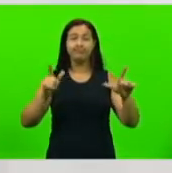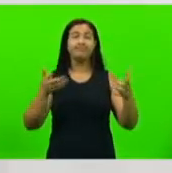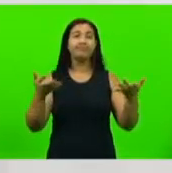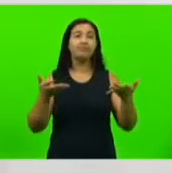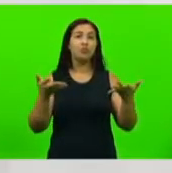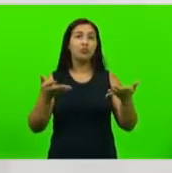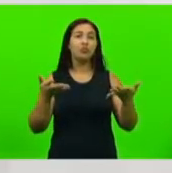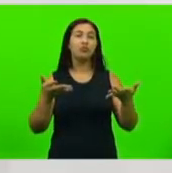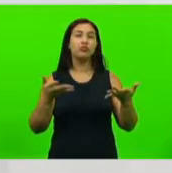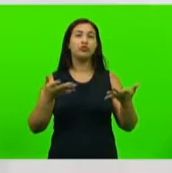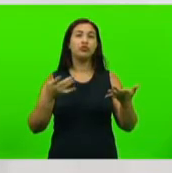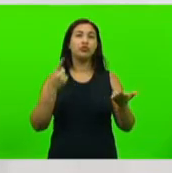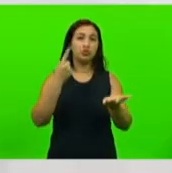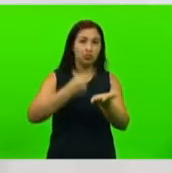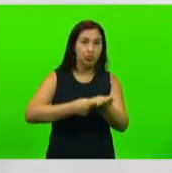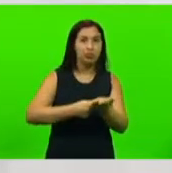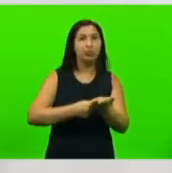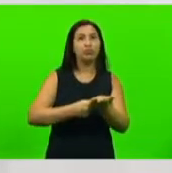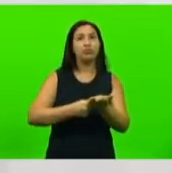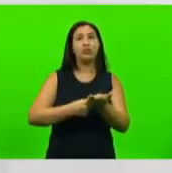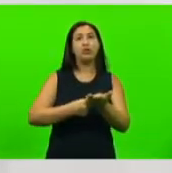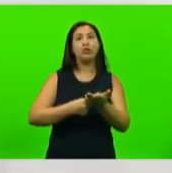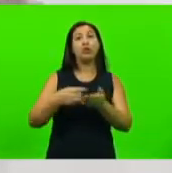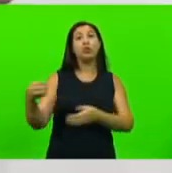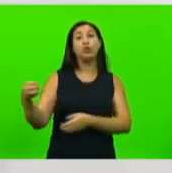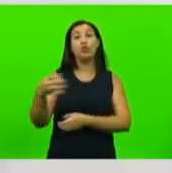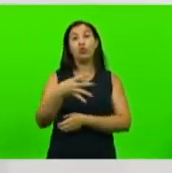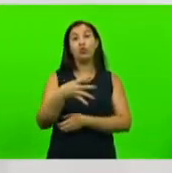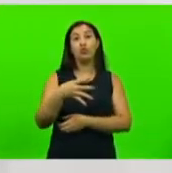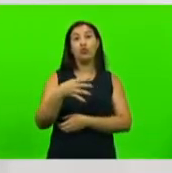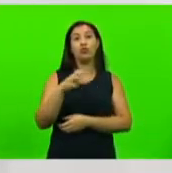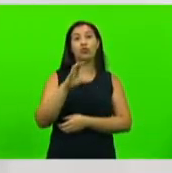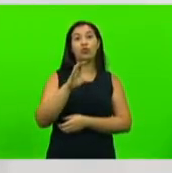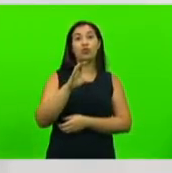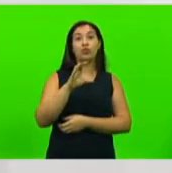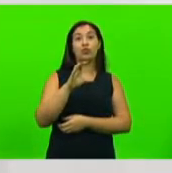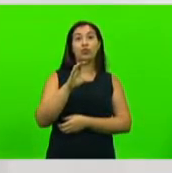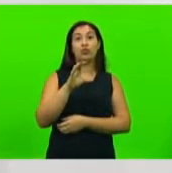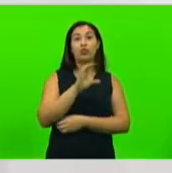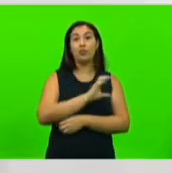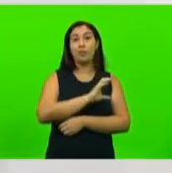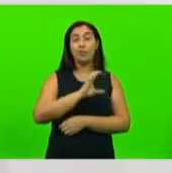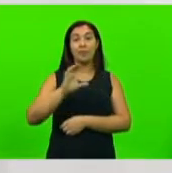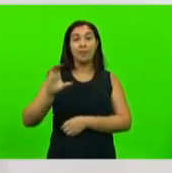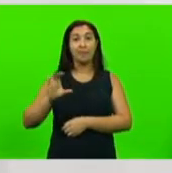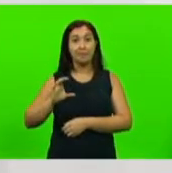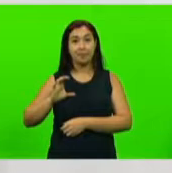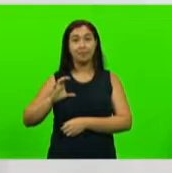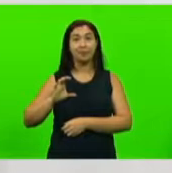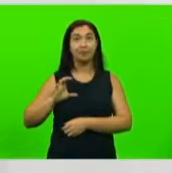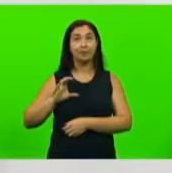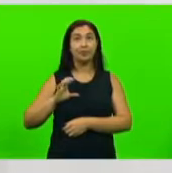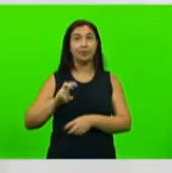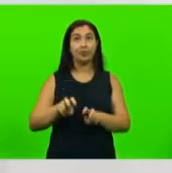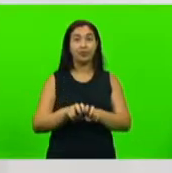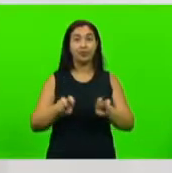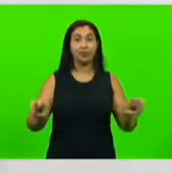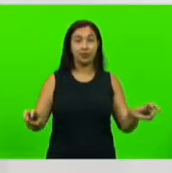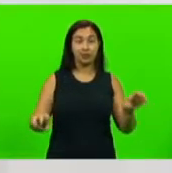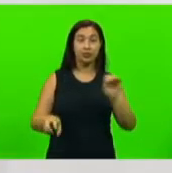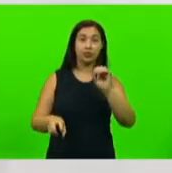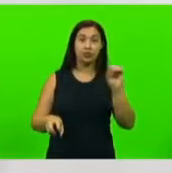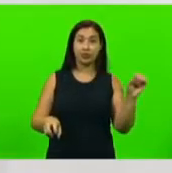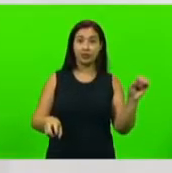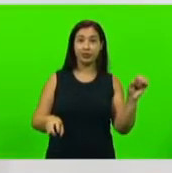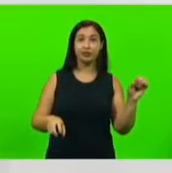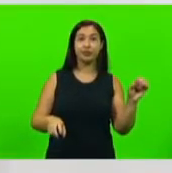por confirmação do nosso novo coordenador da bancada do Oeste, o deputado Cobalcini, que confirmou uma audiência que nós